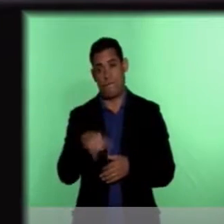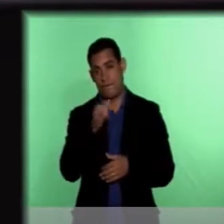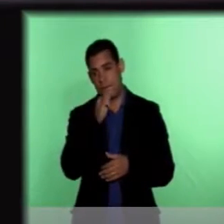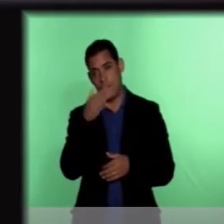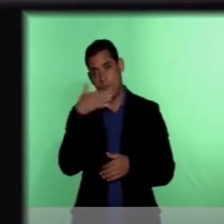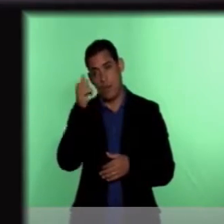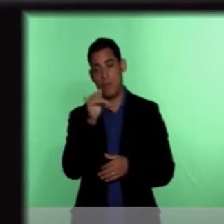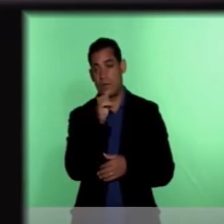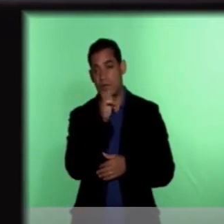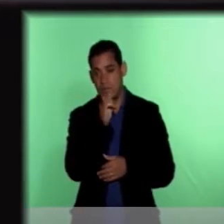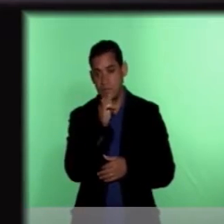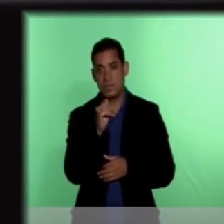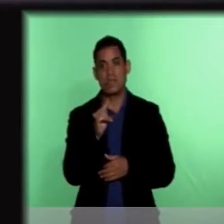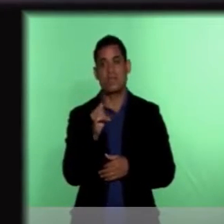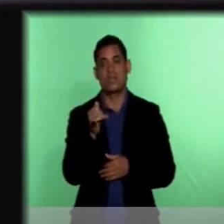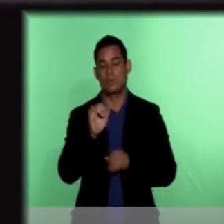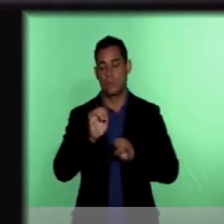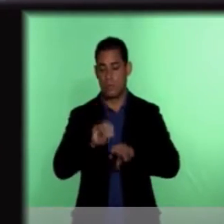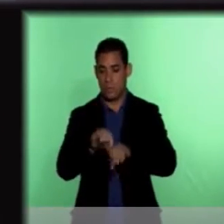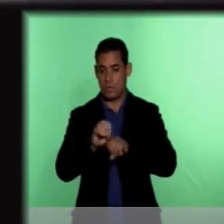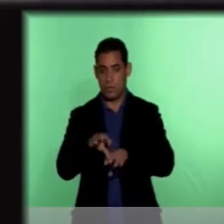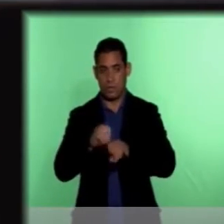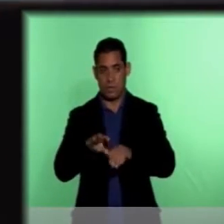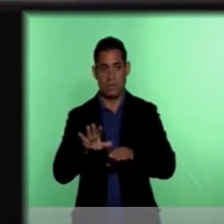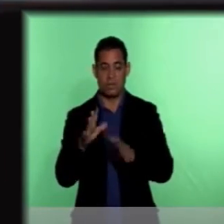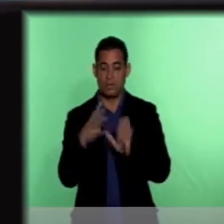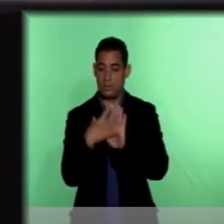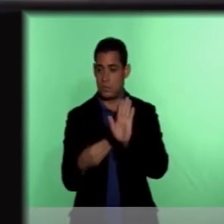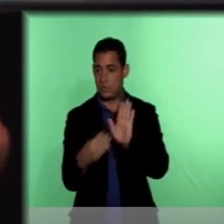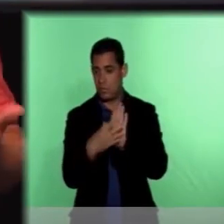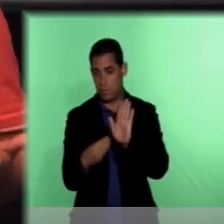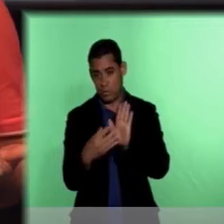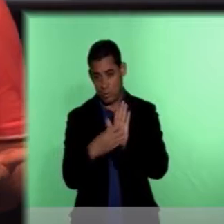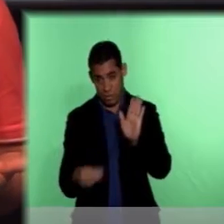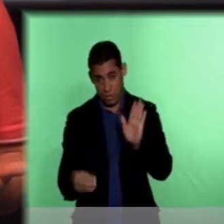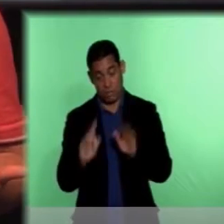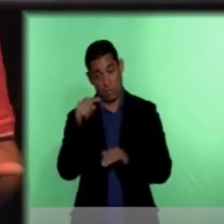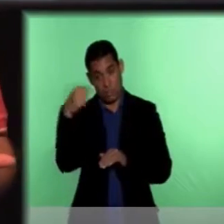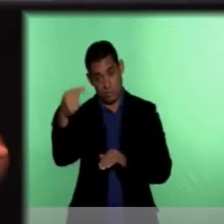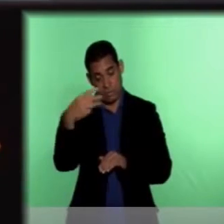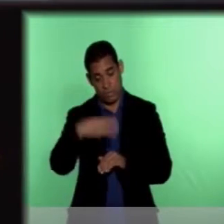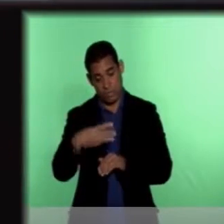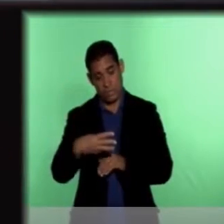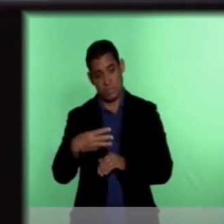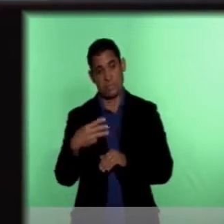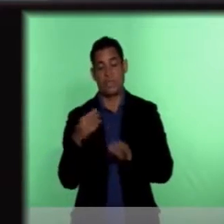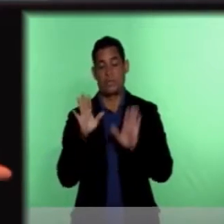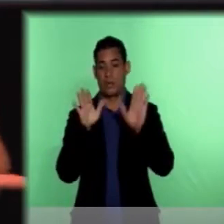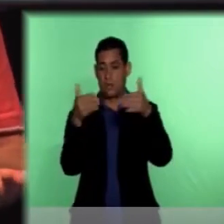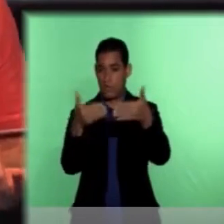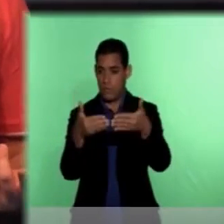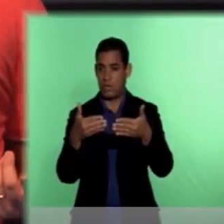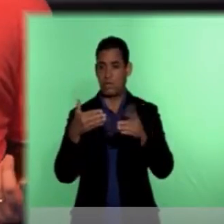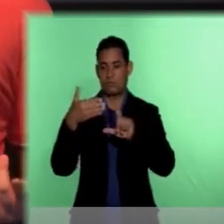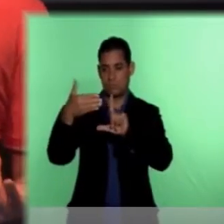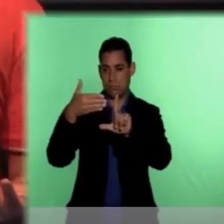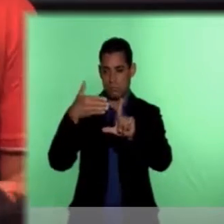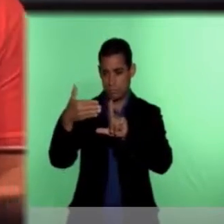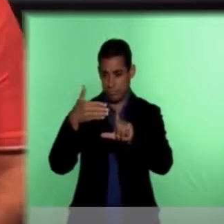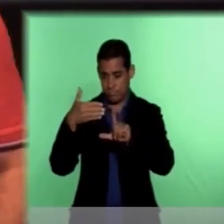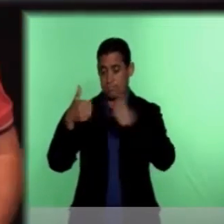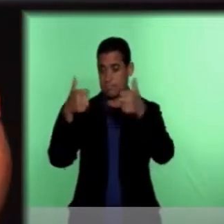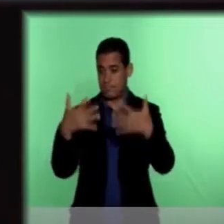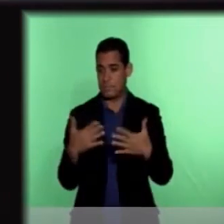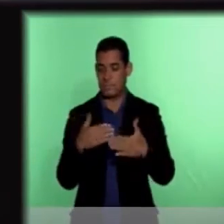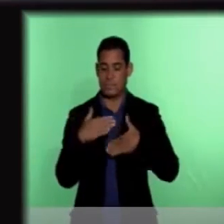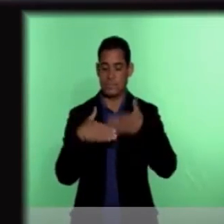o melhor exemplo de educação de qualidade. Depois nós temos a terceira Conferência Internacional sobre Financiamento para o Desenvolvimento,